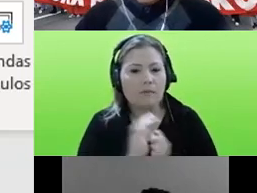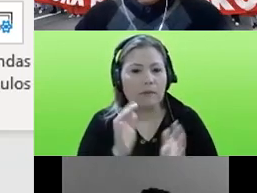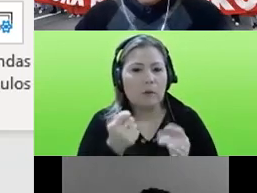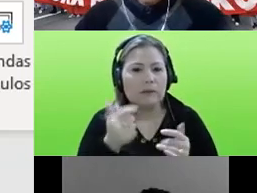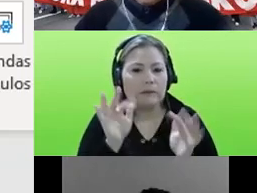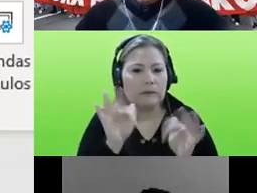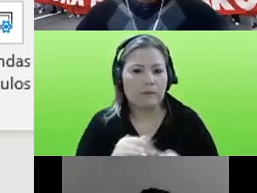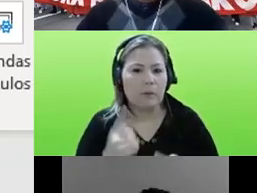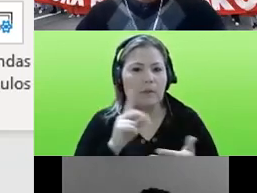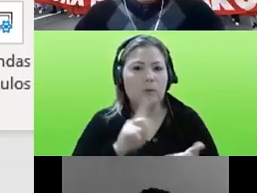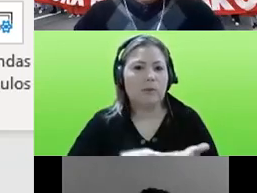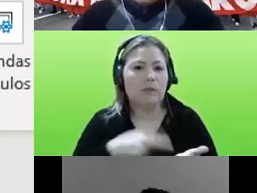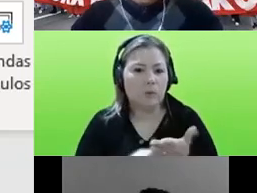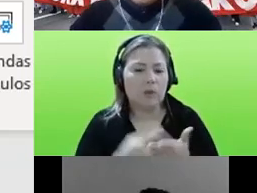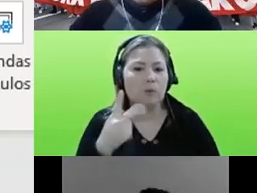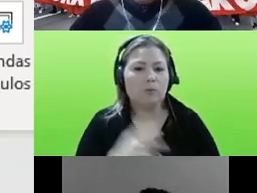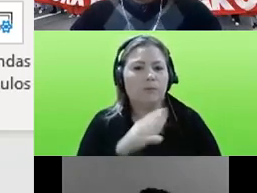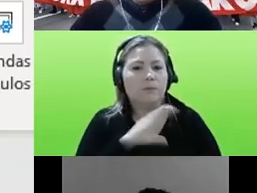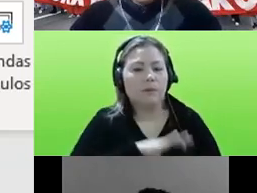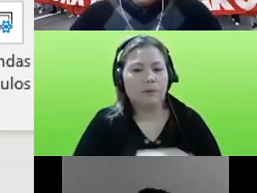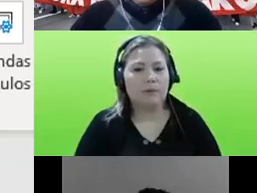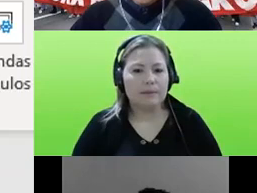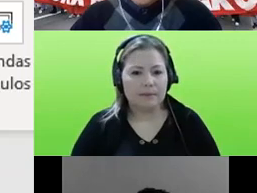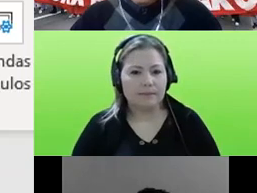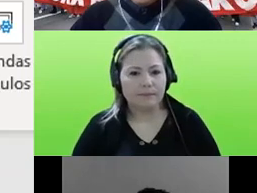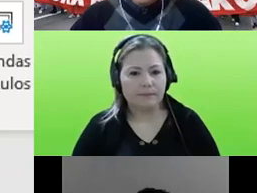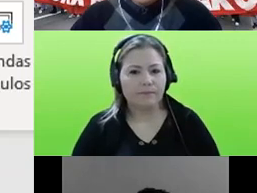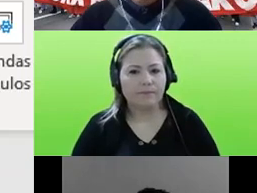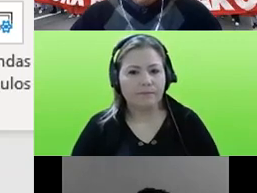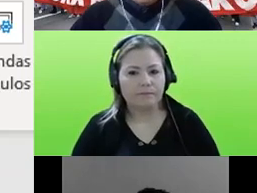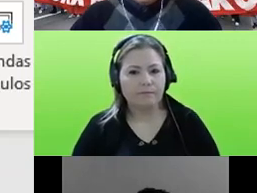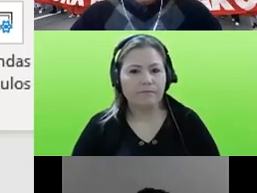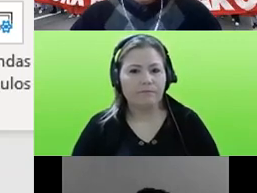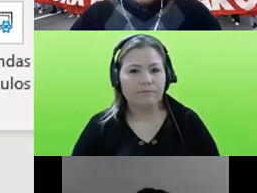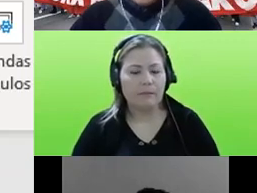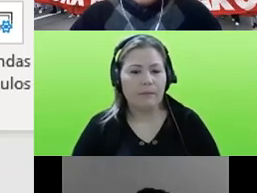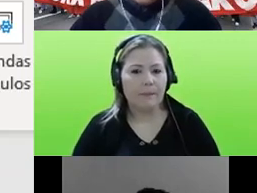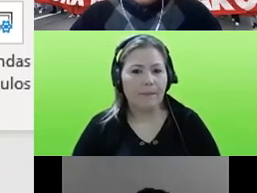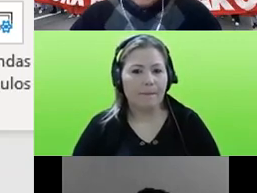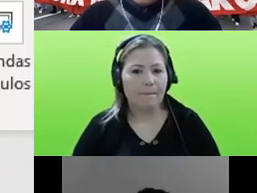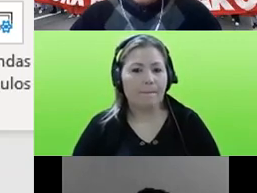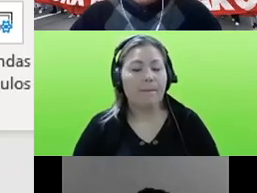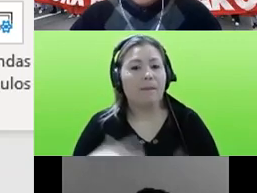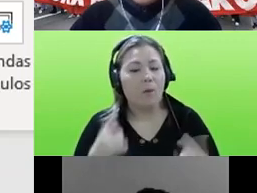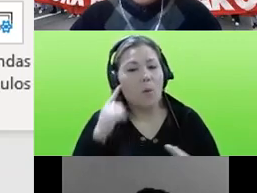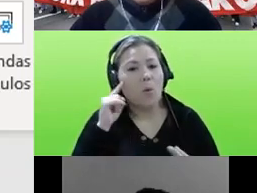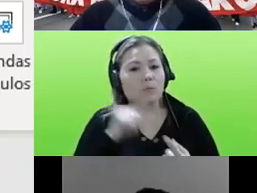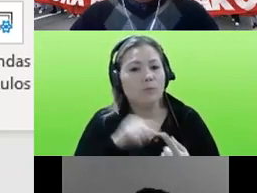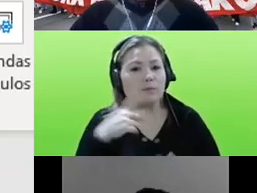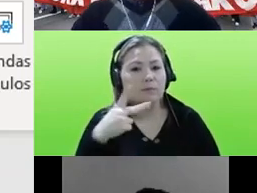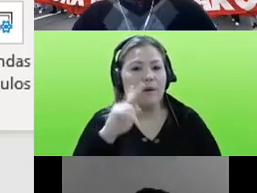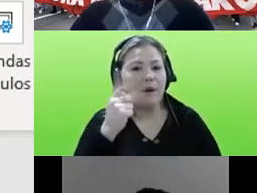uma tradução dessa obra importantíssima do Habermas. Então, a ideia do Habermas